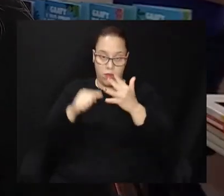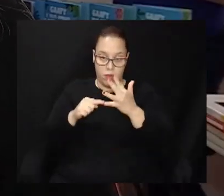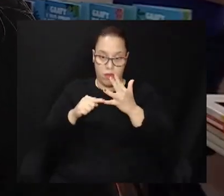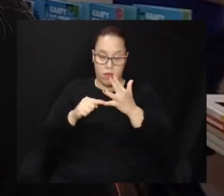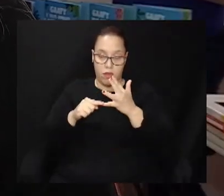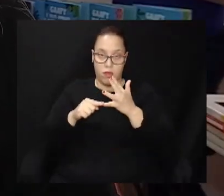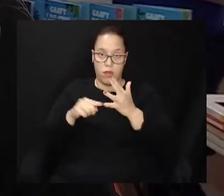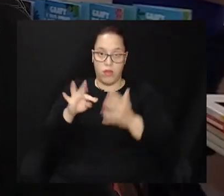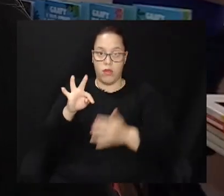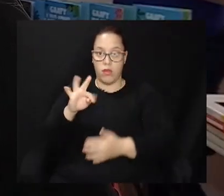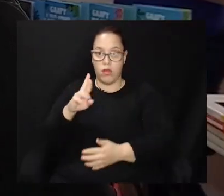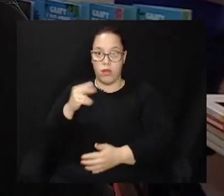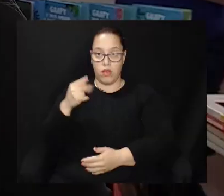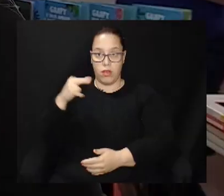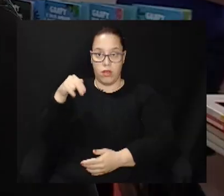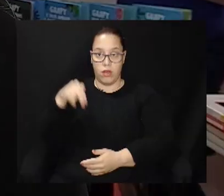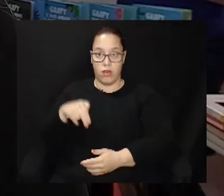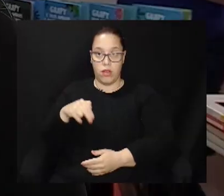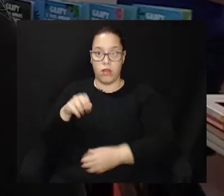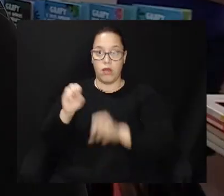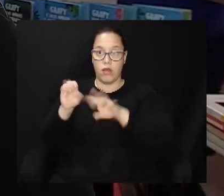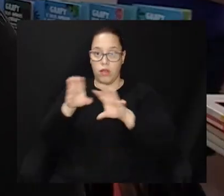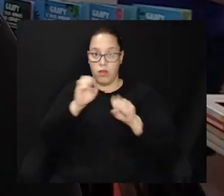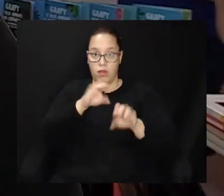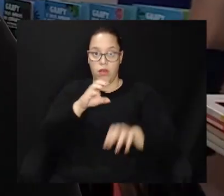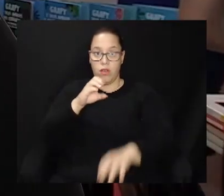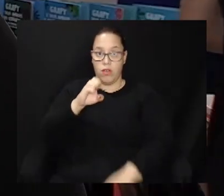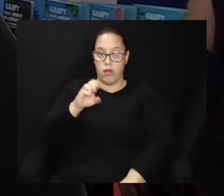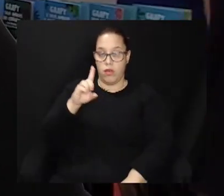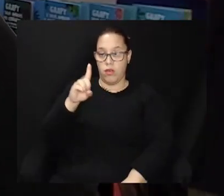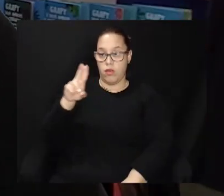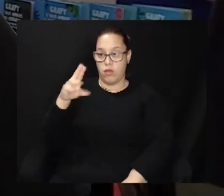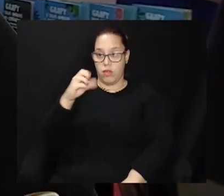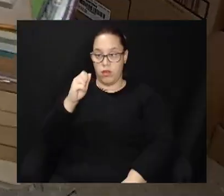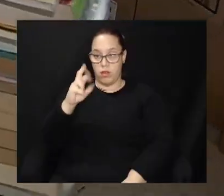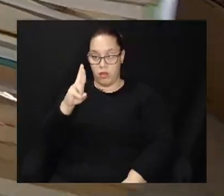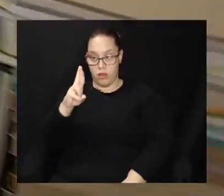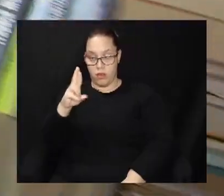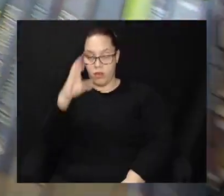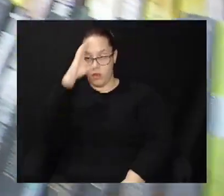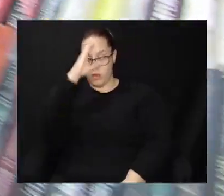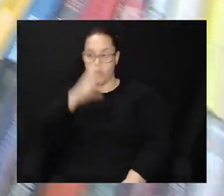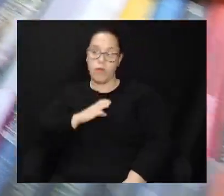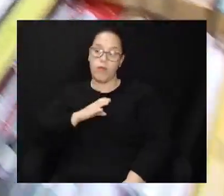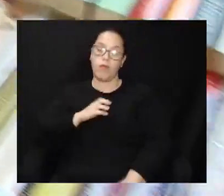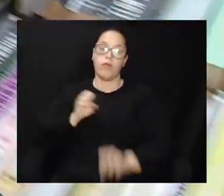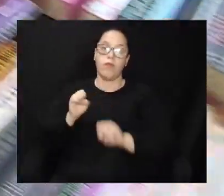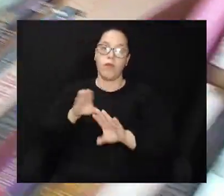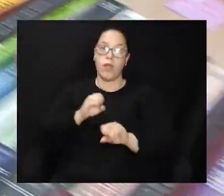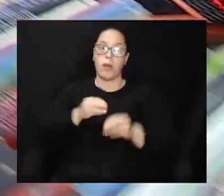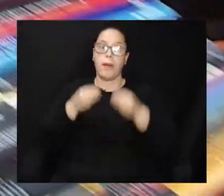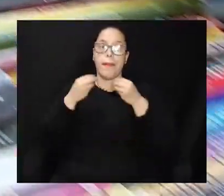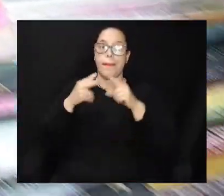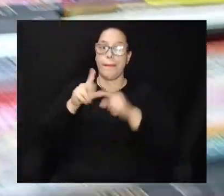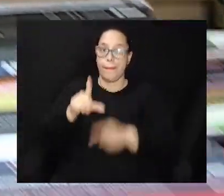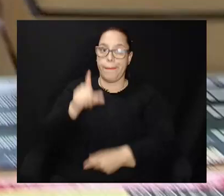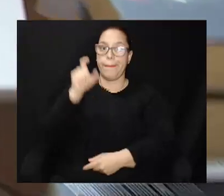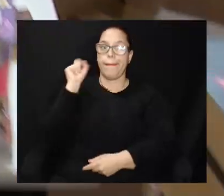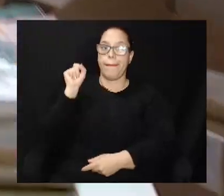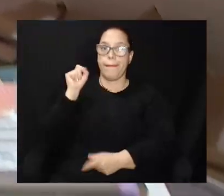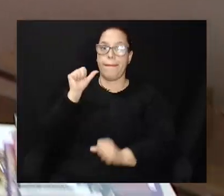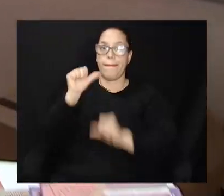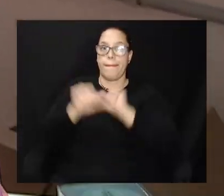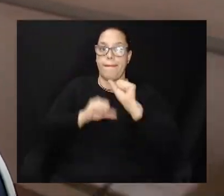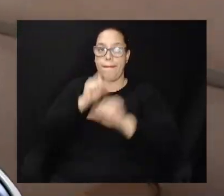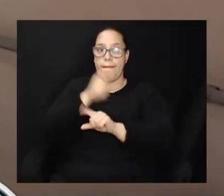A Fundação Educar sempre olhou para a educação, para a cidadania, como ferramenta e forma de transformação social. A